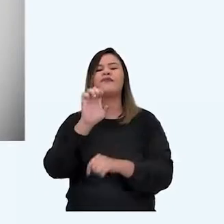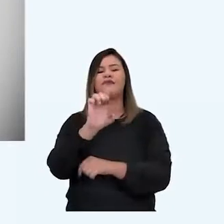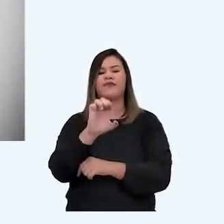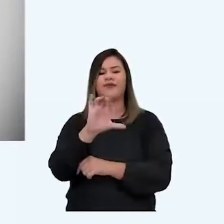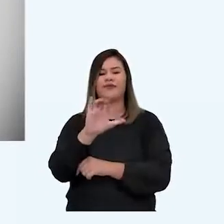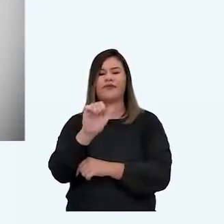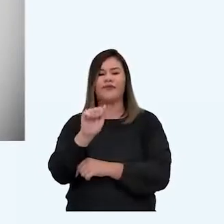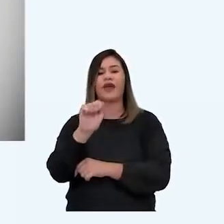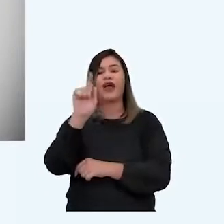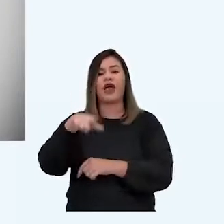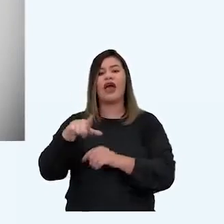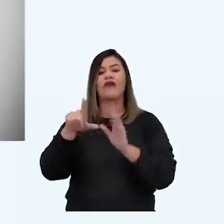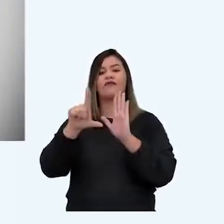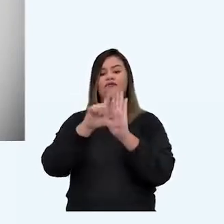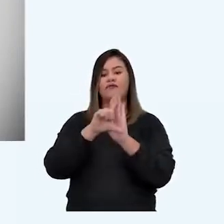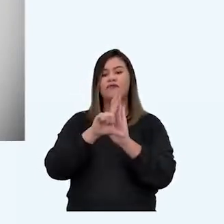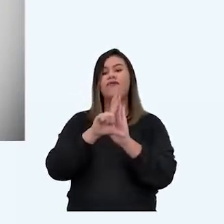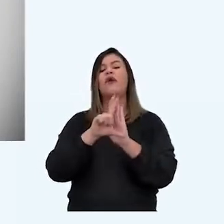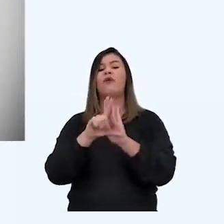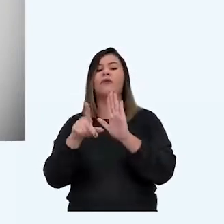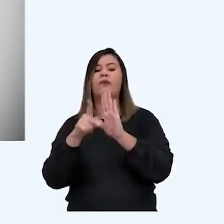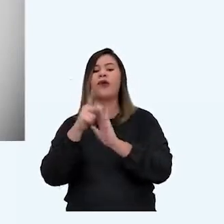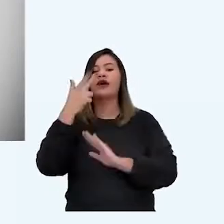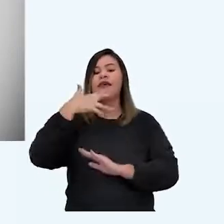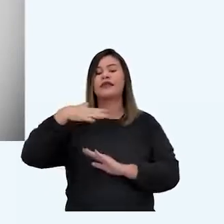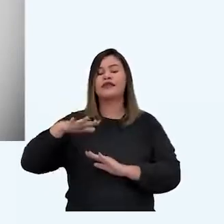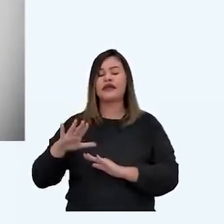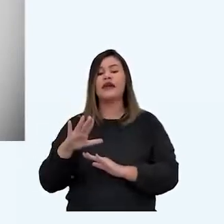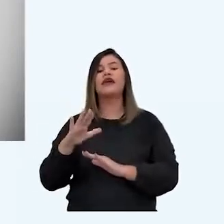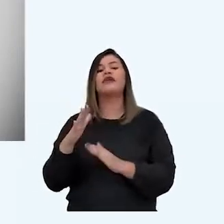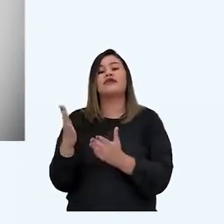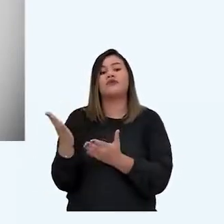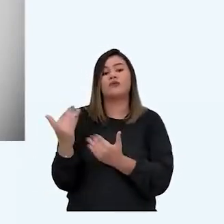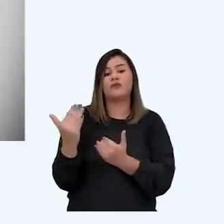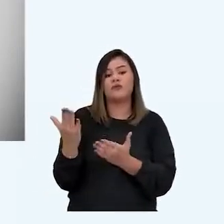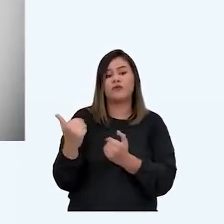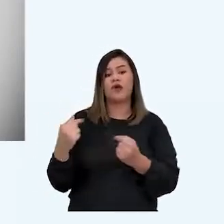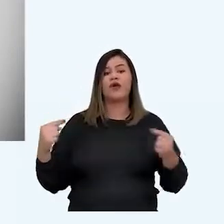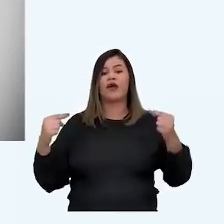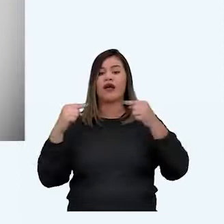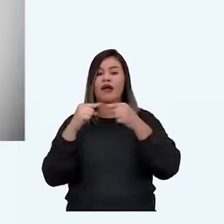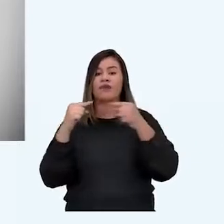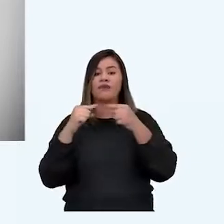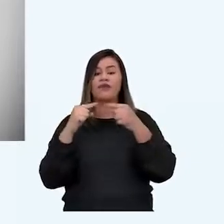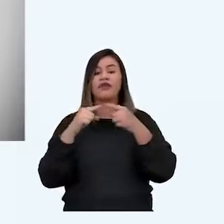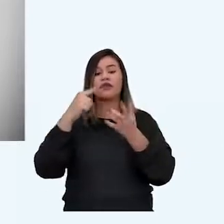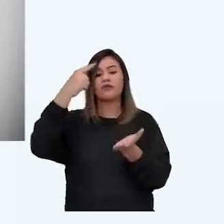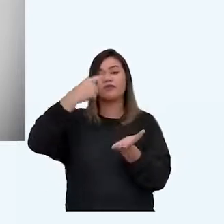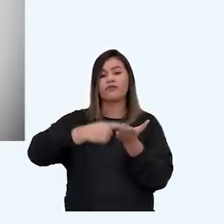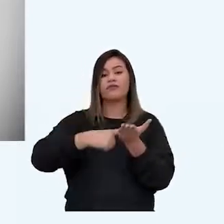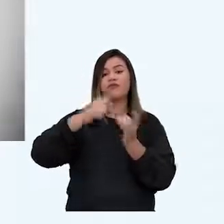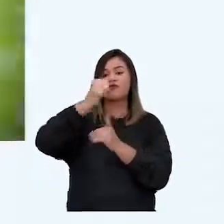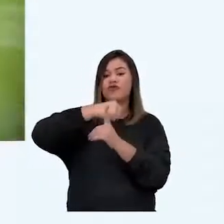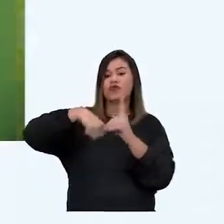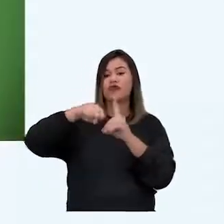ECA, Estatuto da Criança e do Adolescente, um compromisso da sociedade com a cidadania.